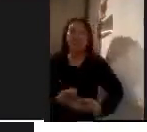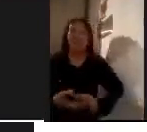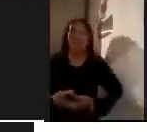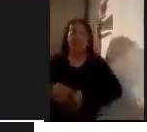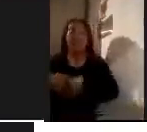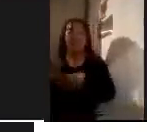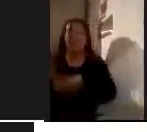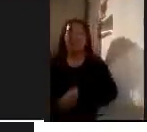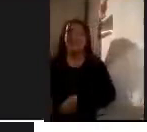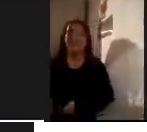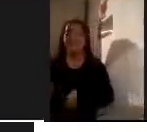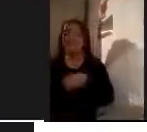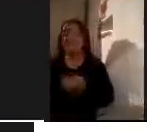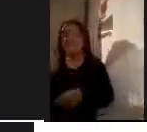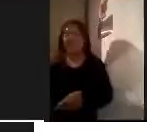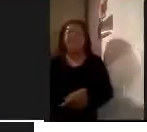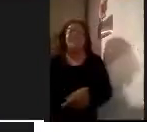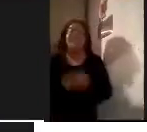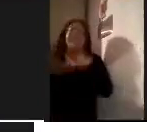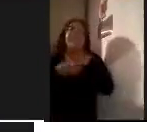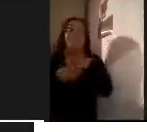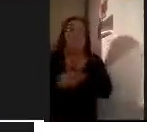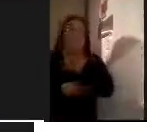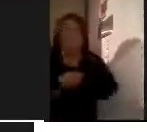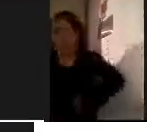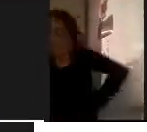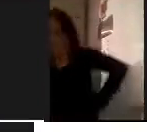colo dela, pra ela sentir o bebê, Uhum. ter aquele